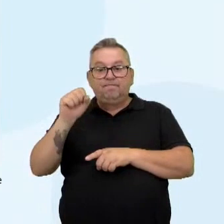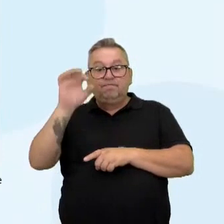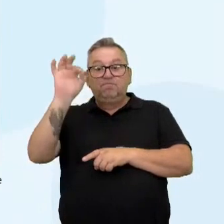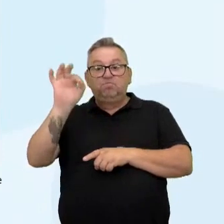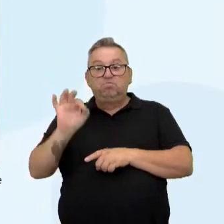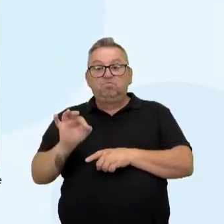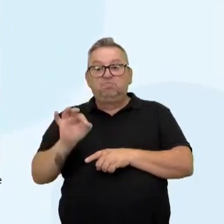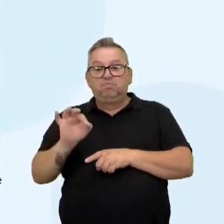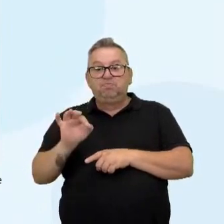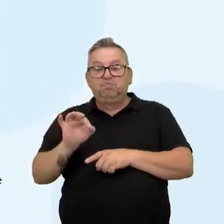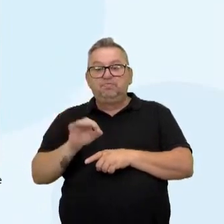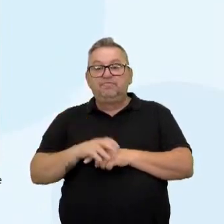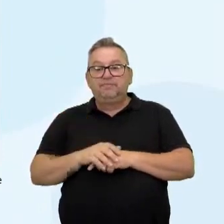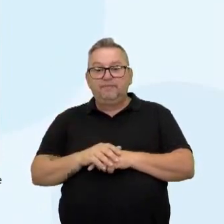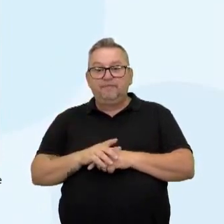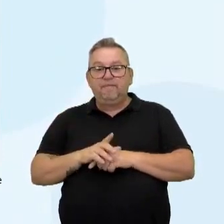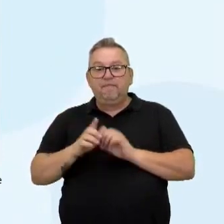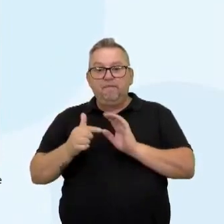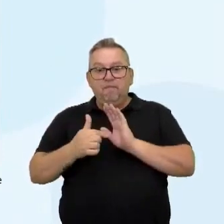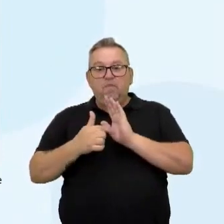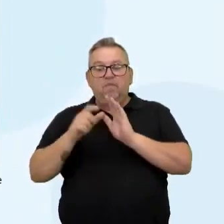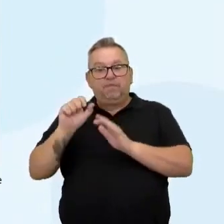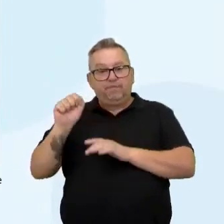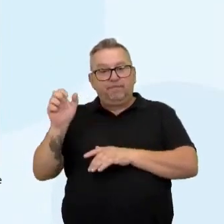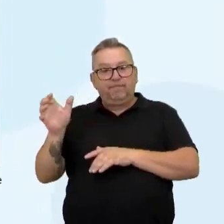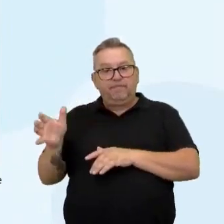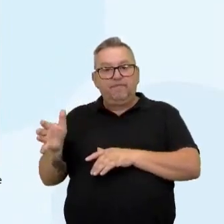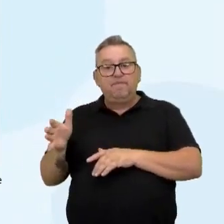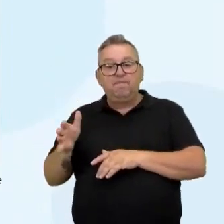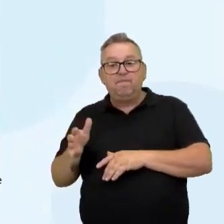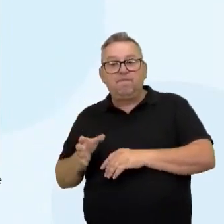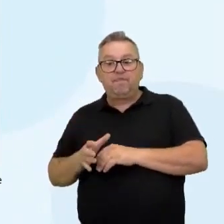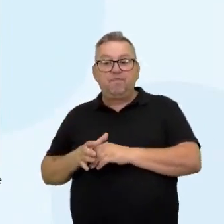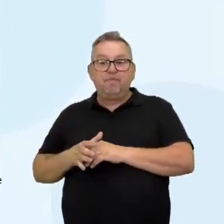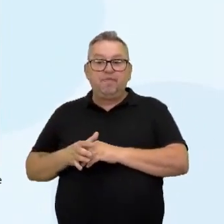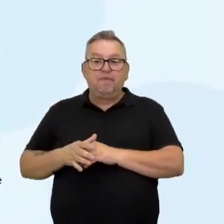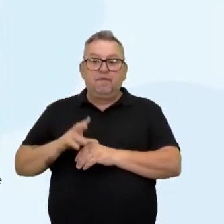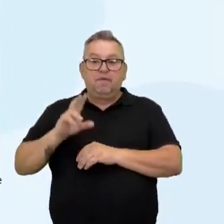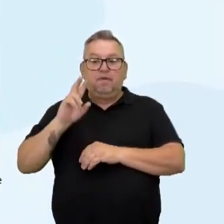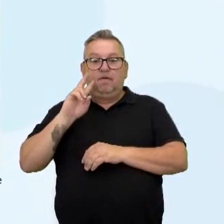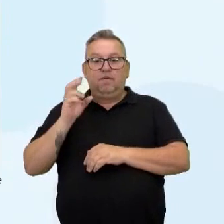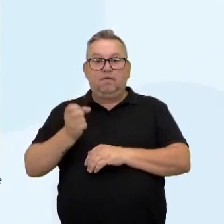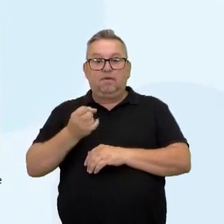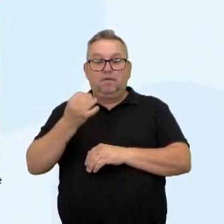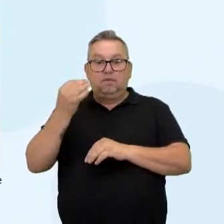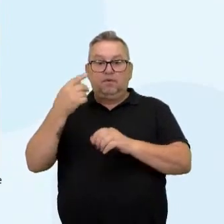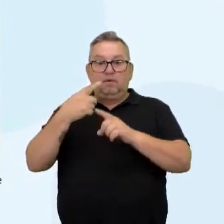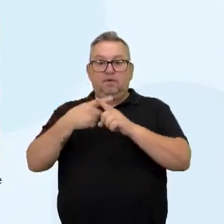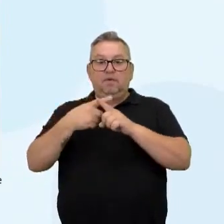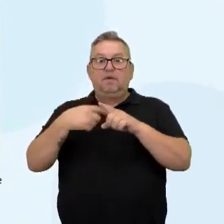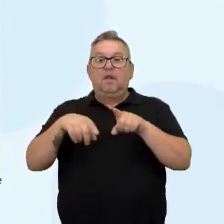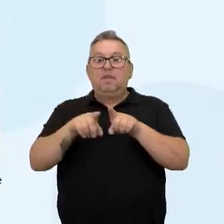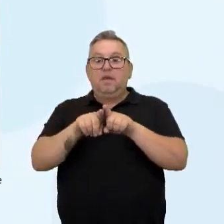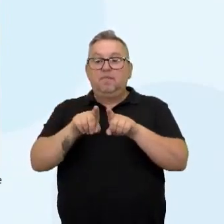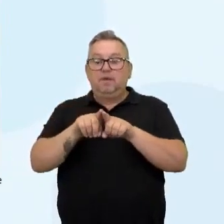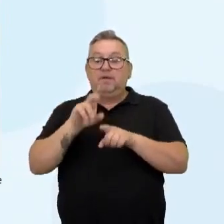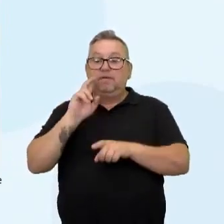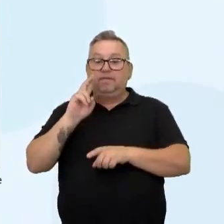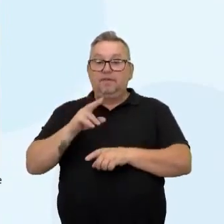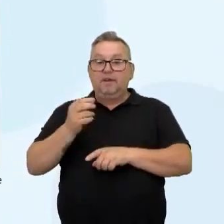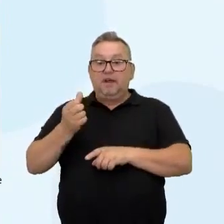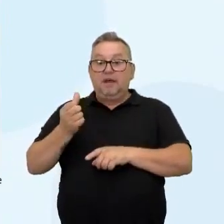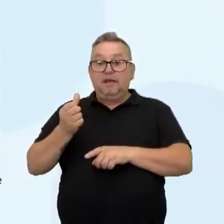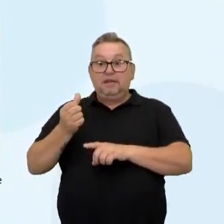23,8%. Então a gente vai dar um destaque aí para o continente africano, né? Olha quantas vezes, né? São mais ou menos aí quase